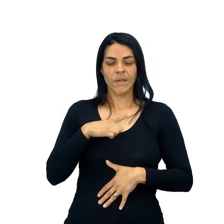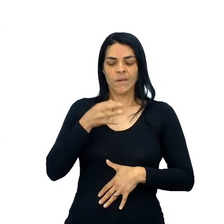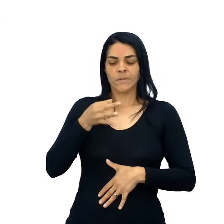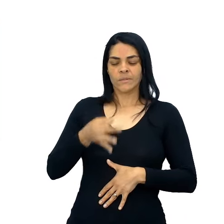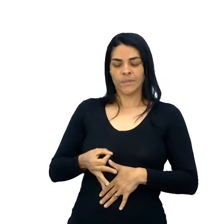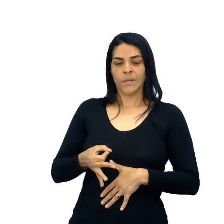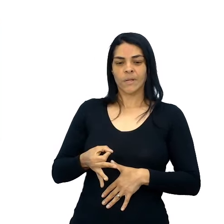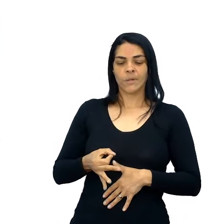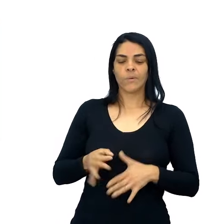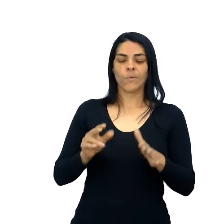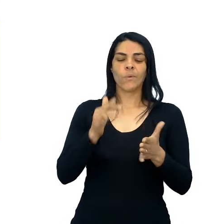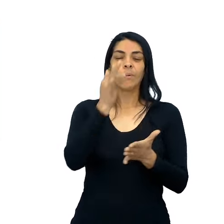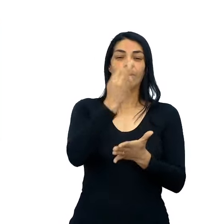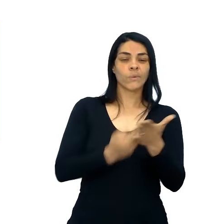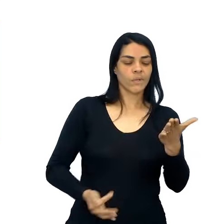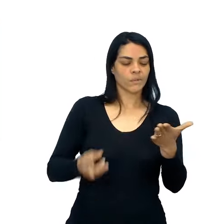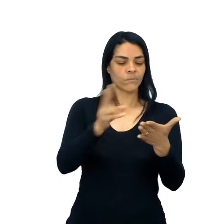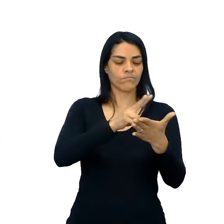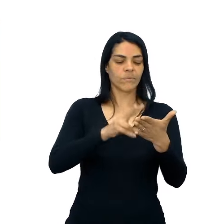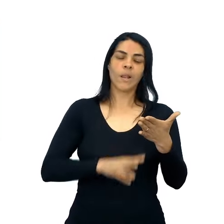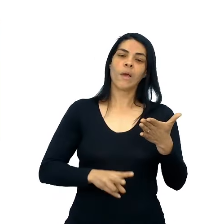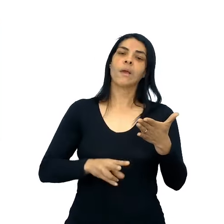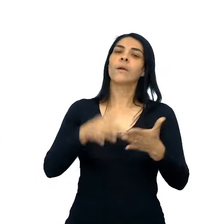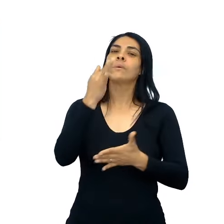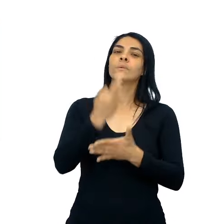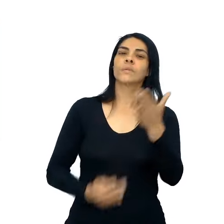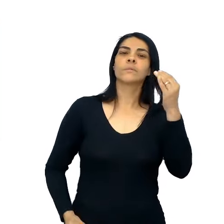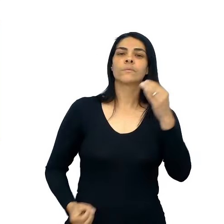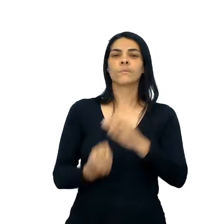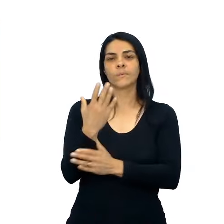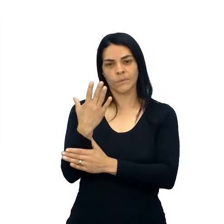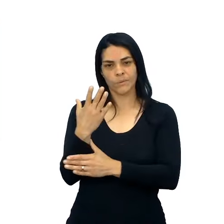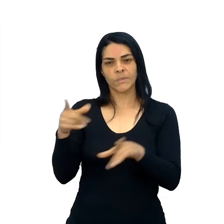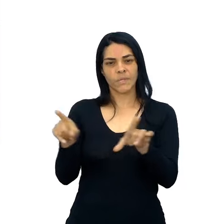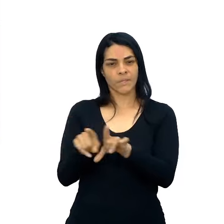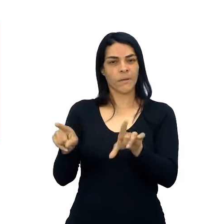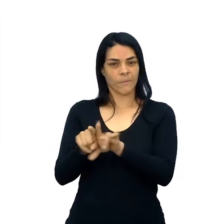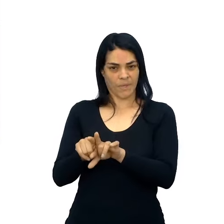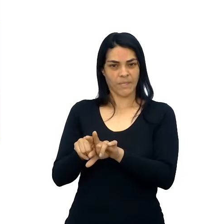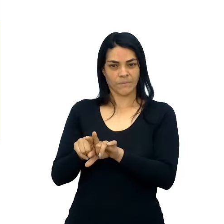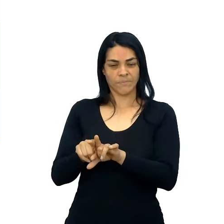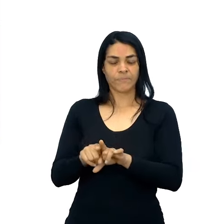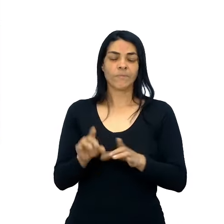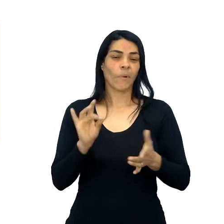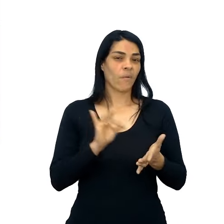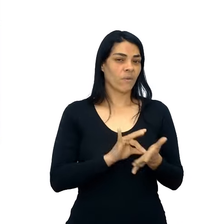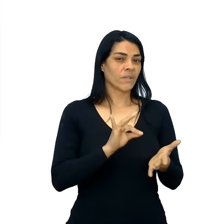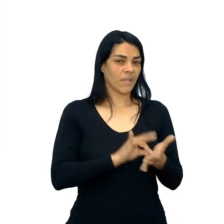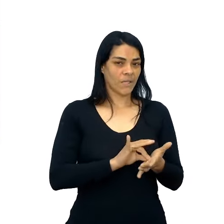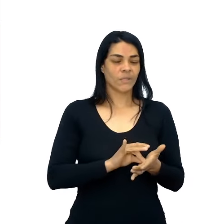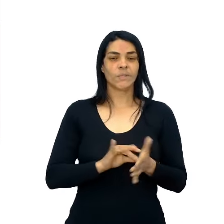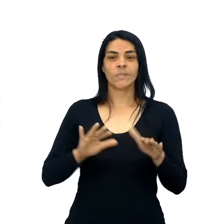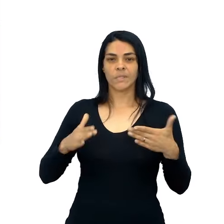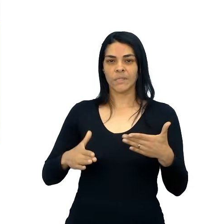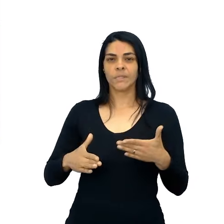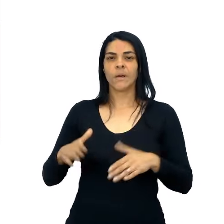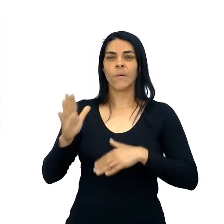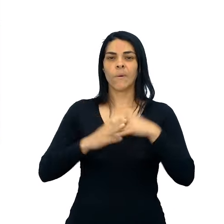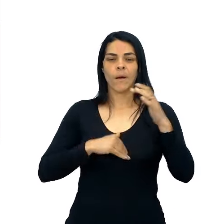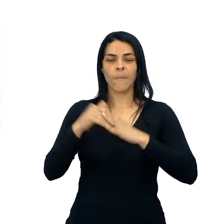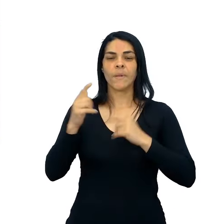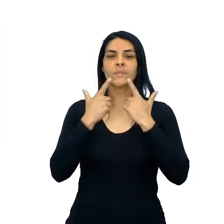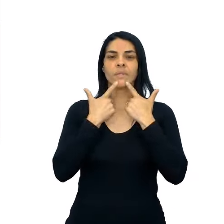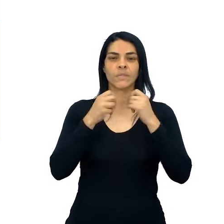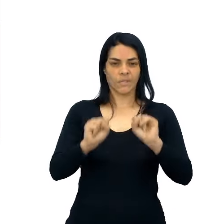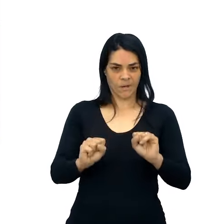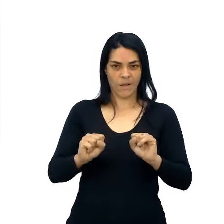que ele lê, sejam os textos que eles produzem, não é verdade? Então, as práticas de linguagem são